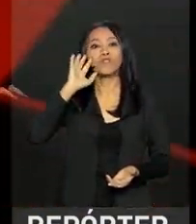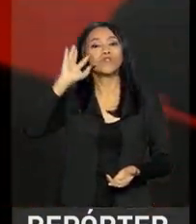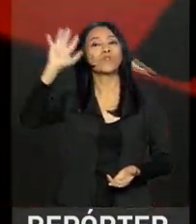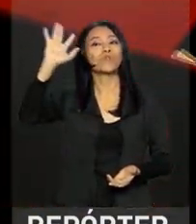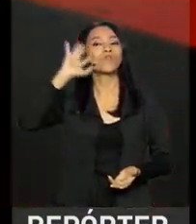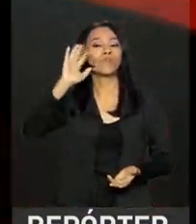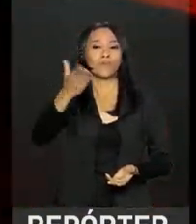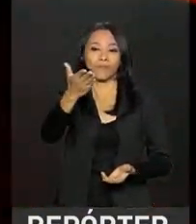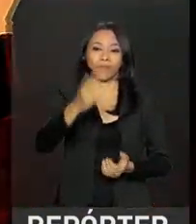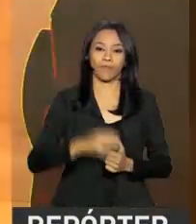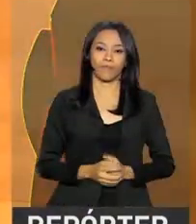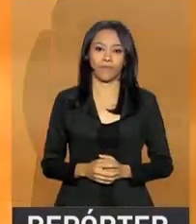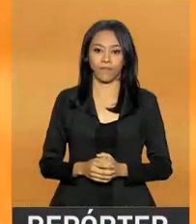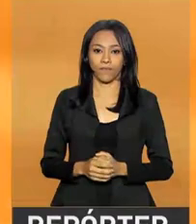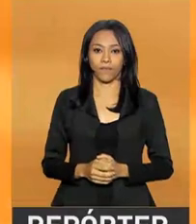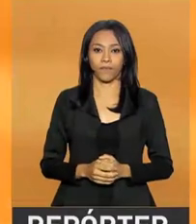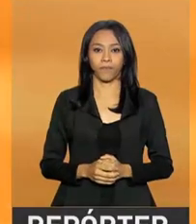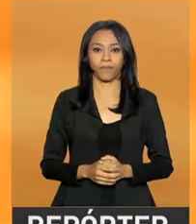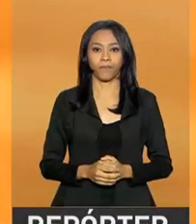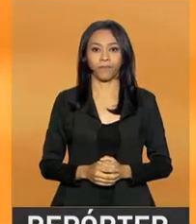alto.